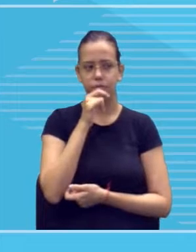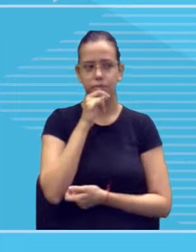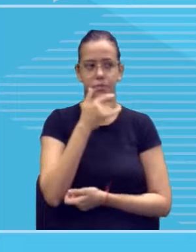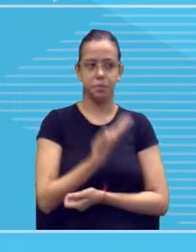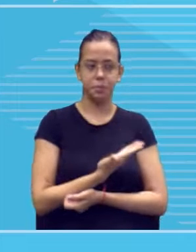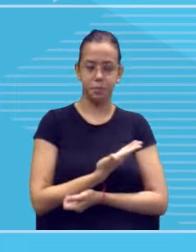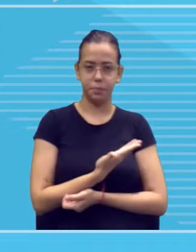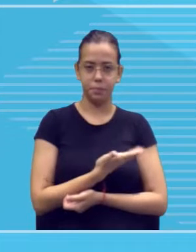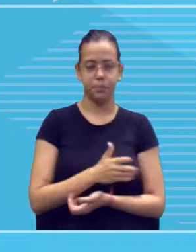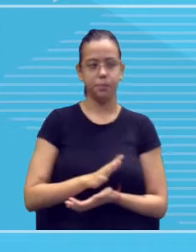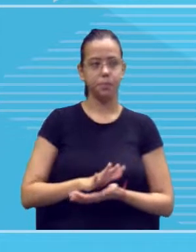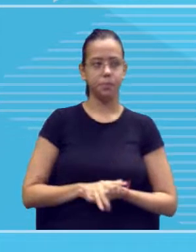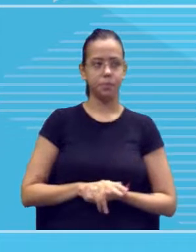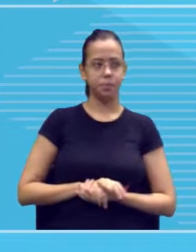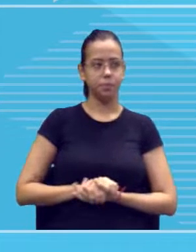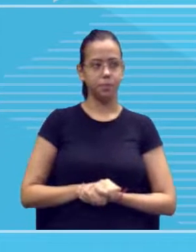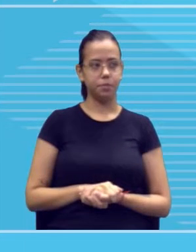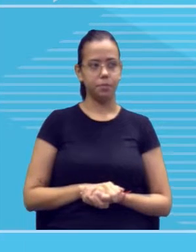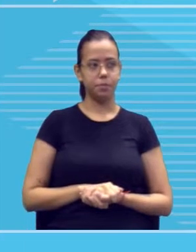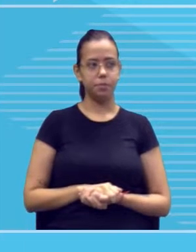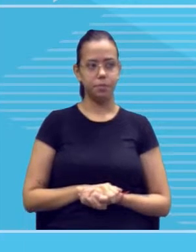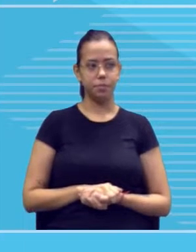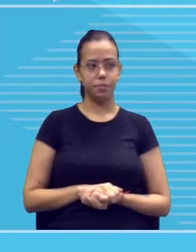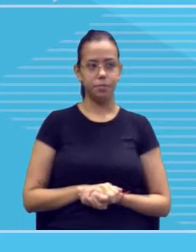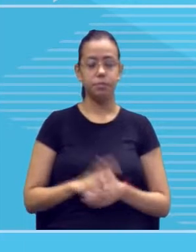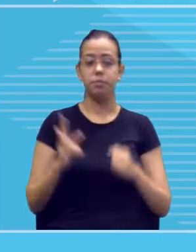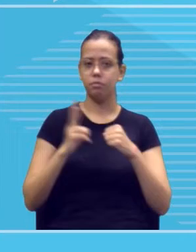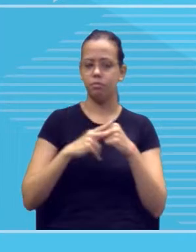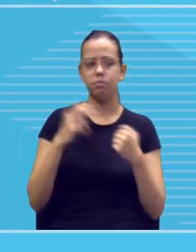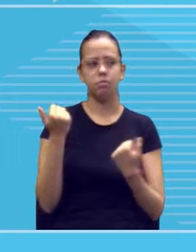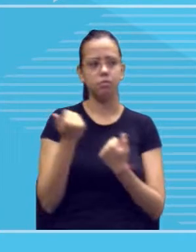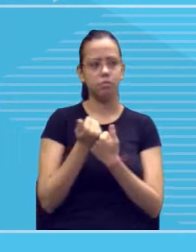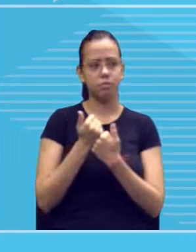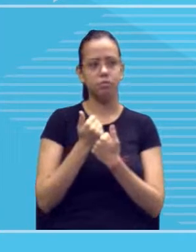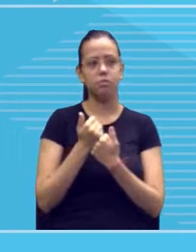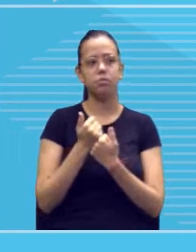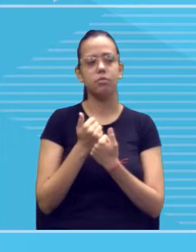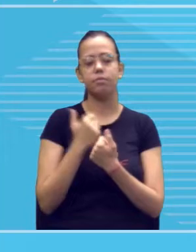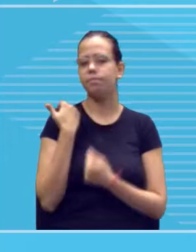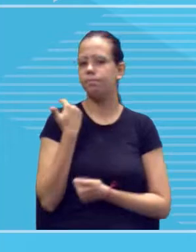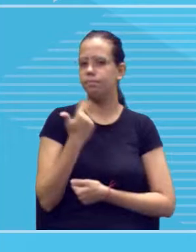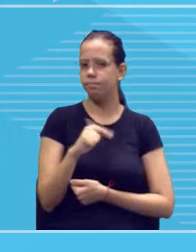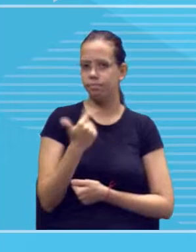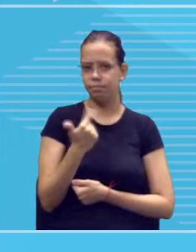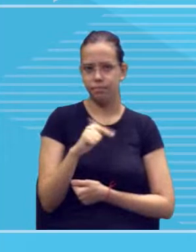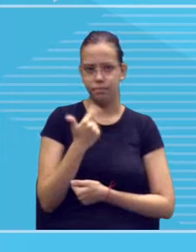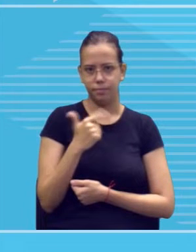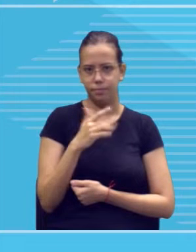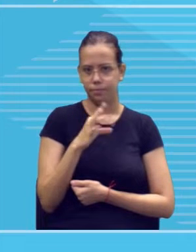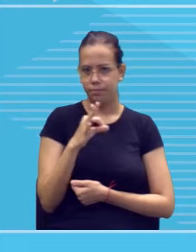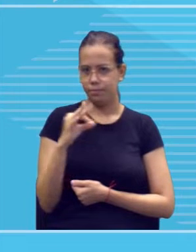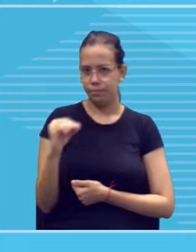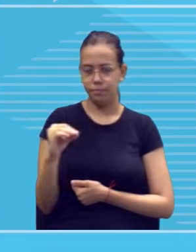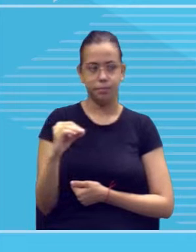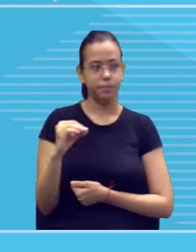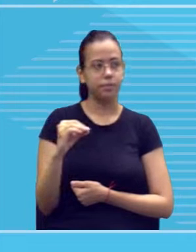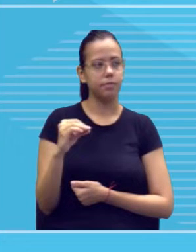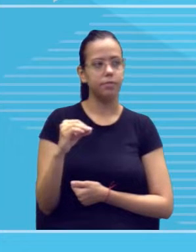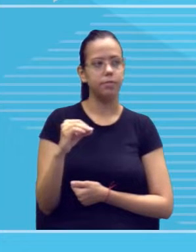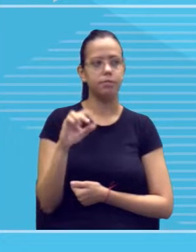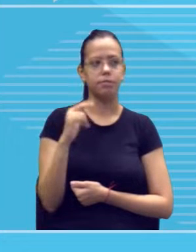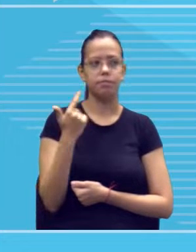the esses verbos modais eles não vão aparecer com esse tio não existe